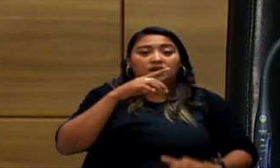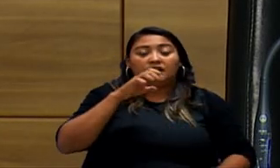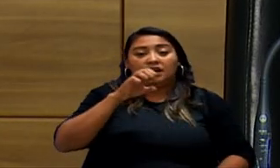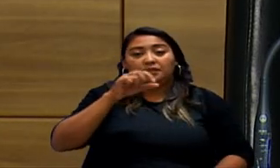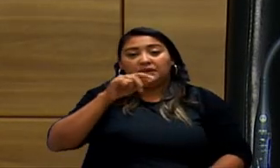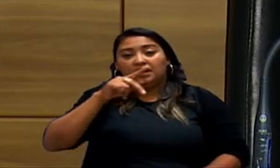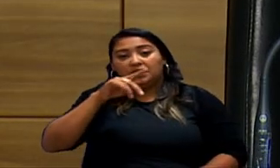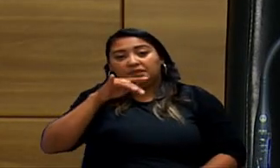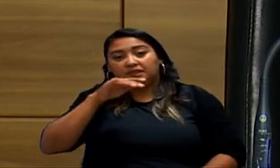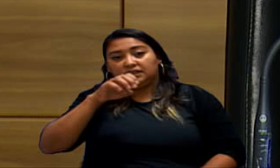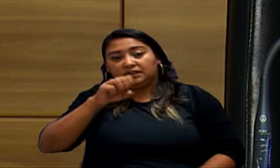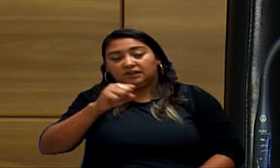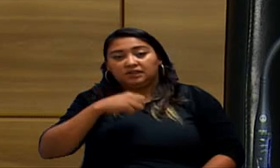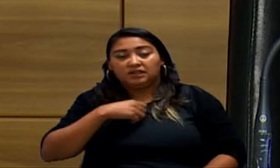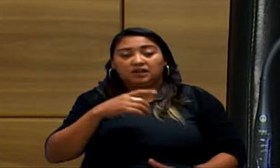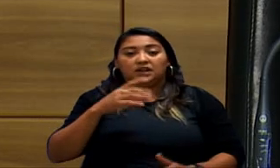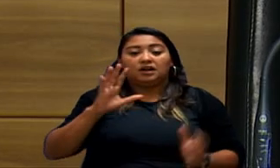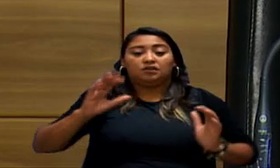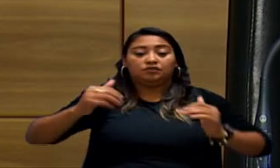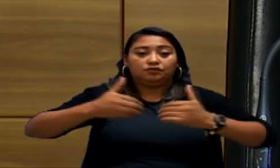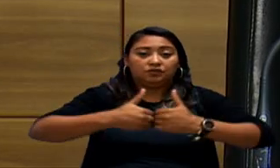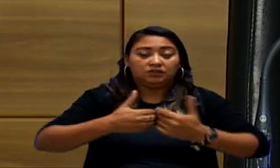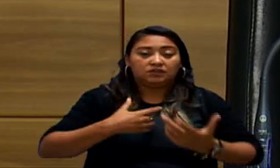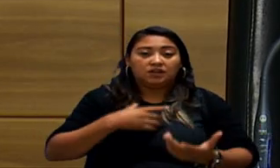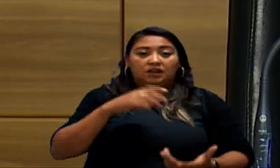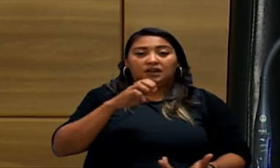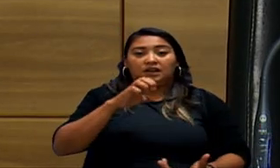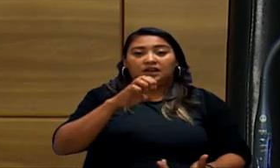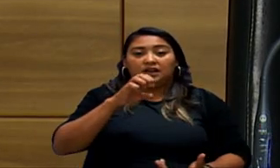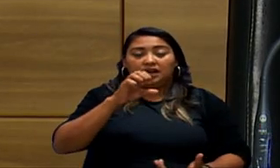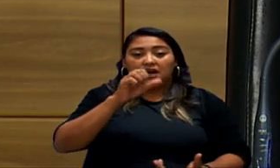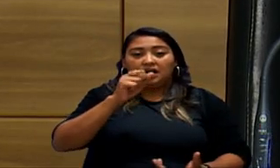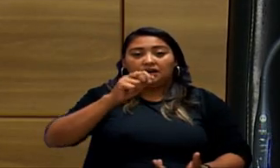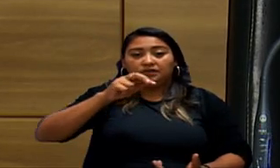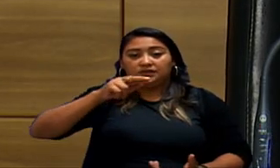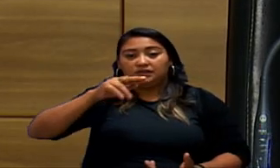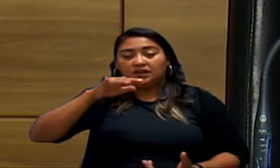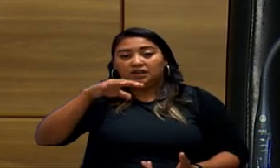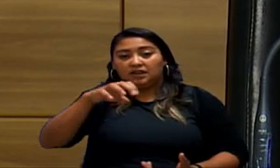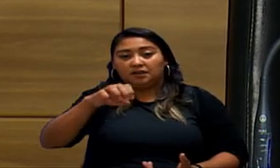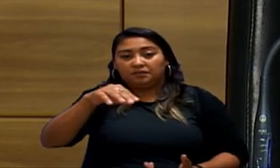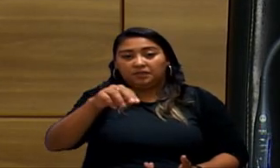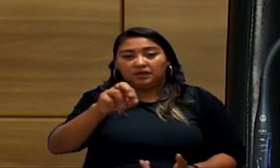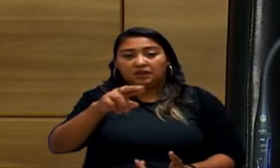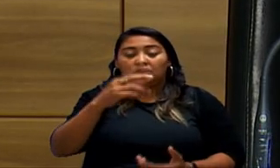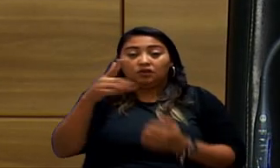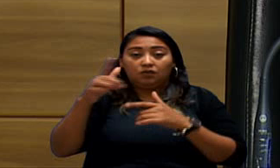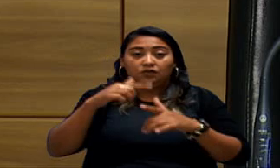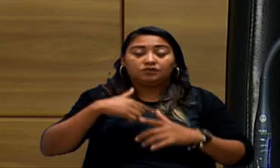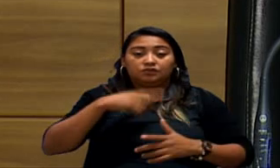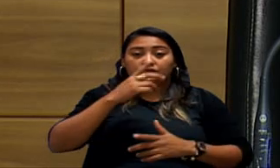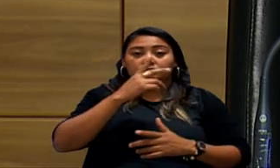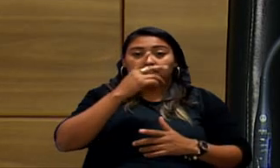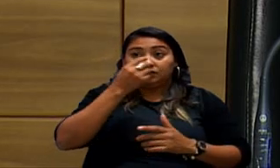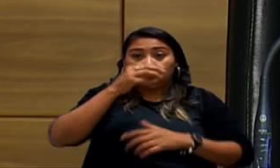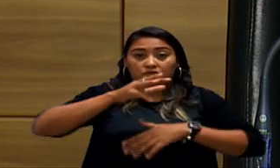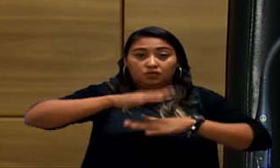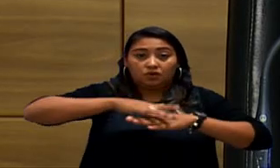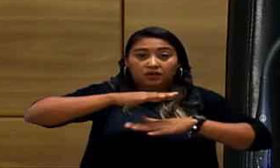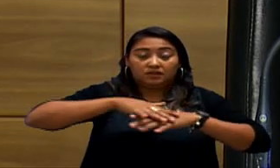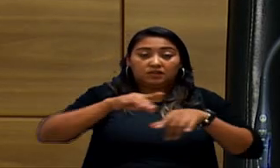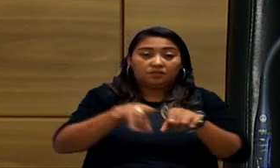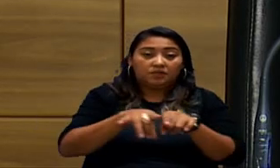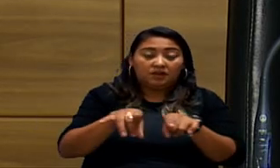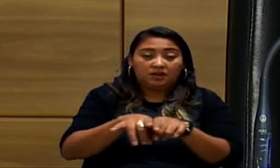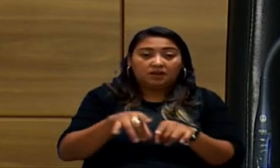epilepsia, transtorno do espectro autista, esclerose, Alzheimer e fibromialgia, dentre outros transtornos,